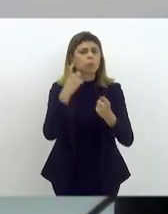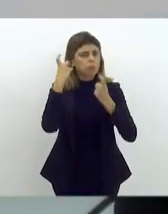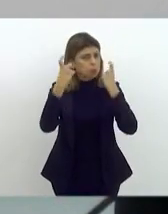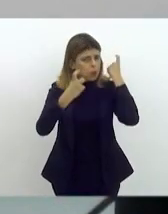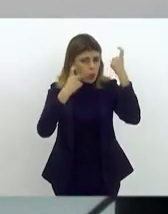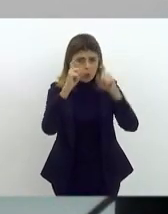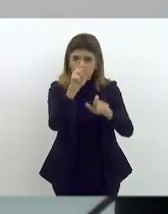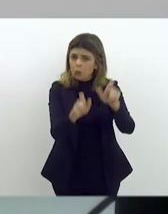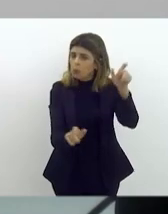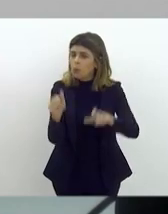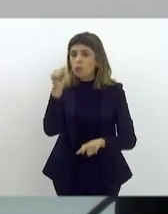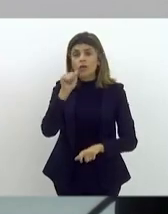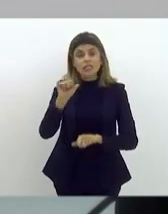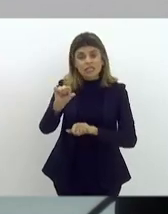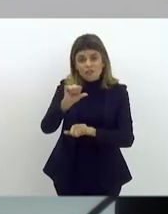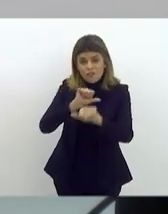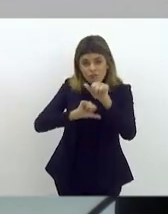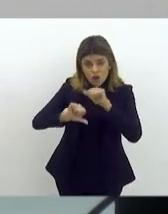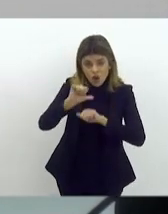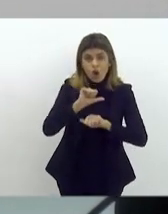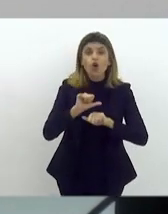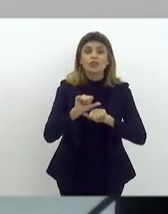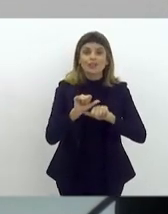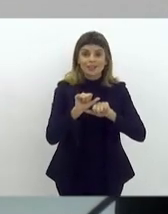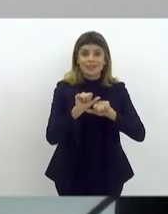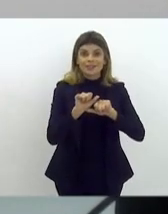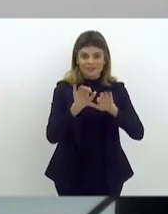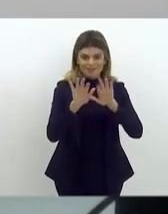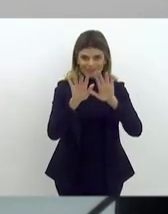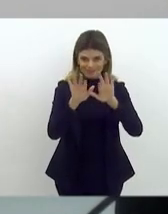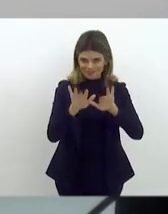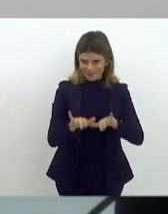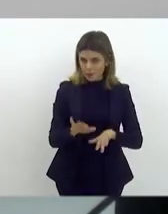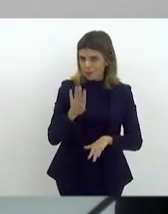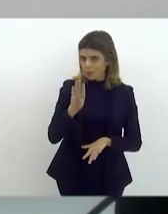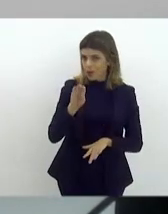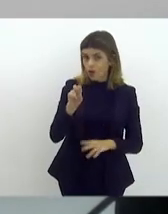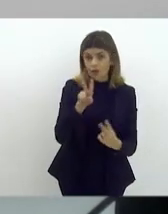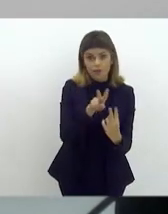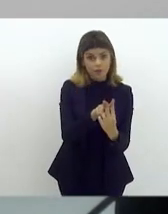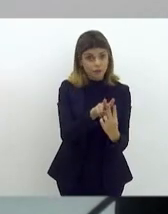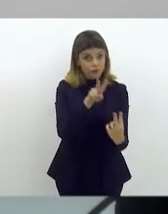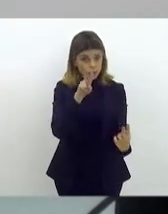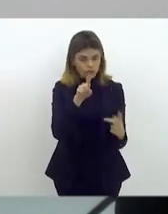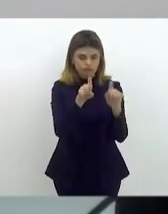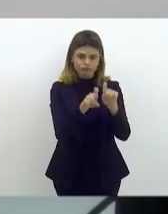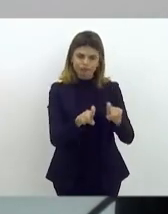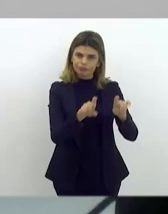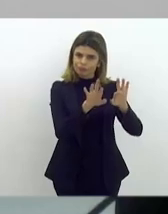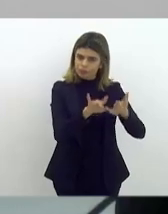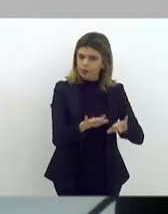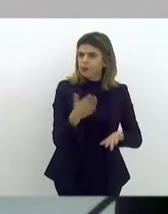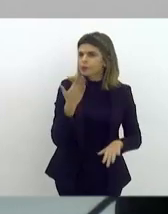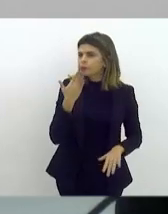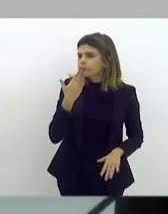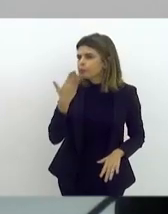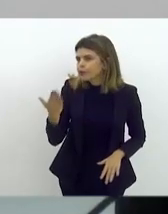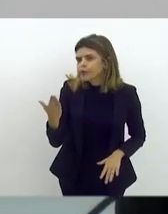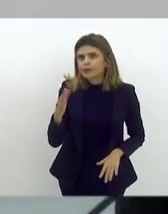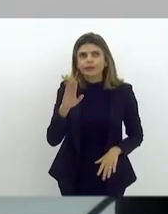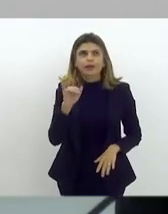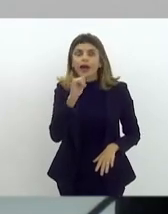essas mulheres se fosse o registro ocorrência virtual ainda que como por exemplo quando a gente faz hoje um pedido do